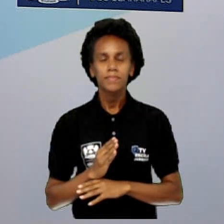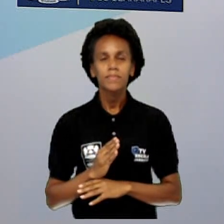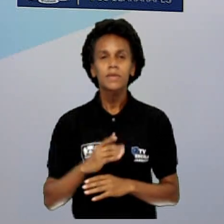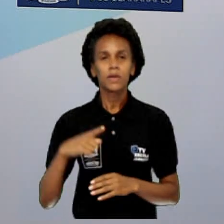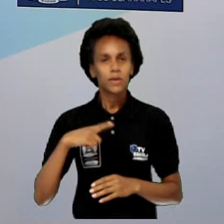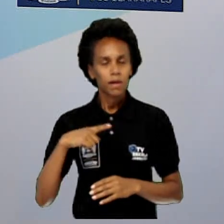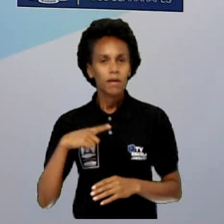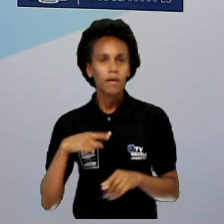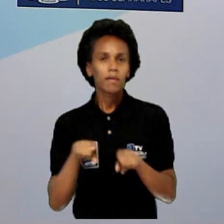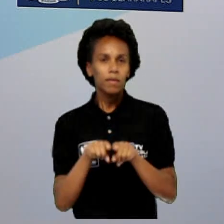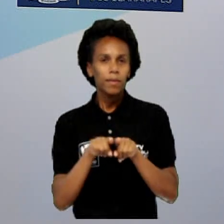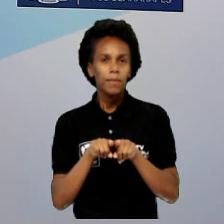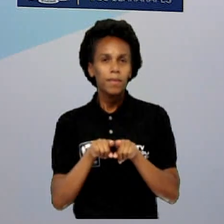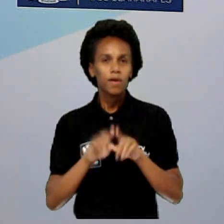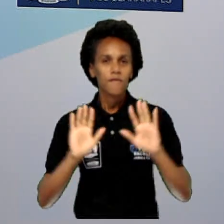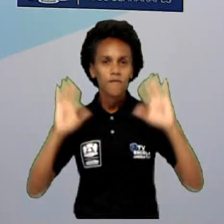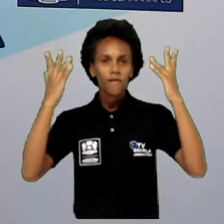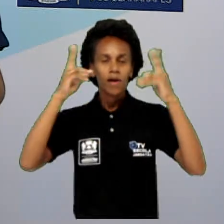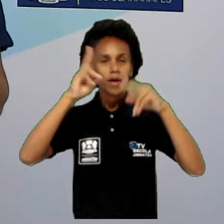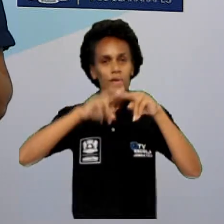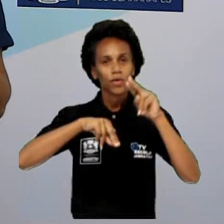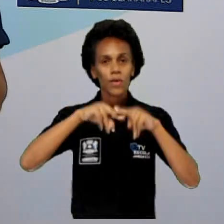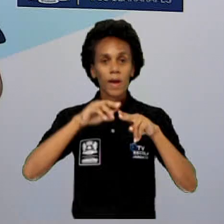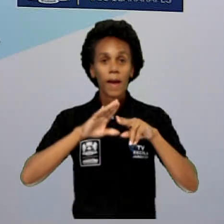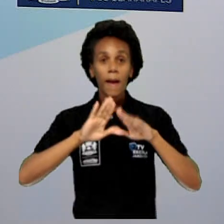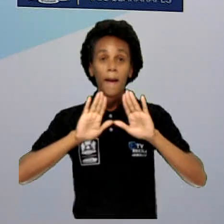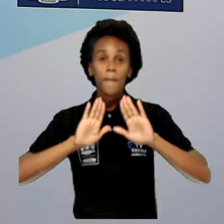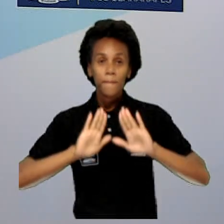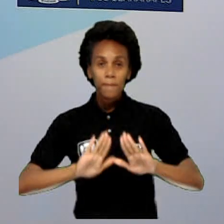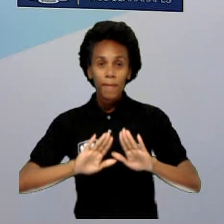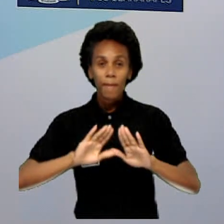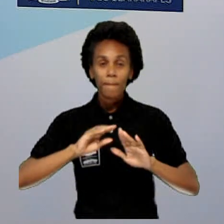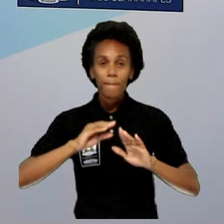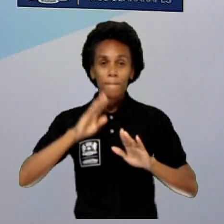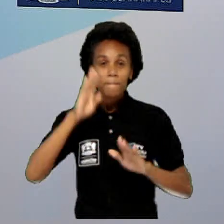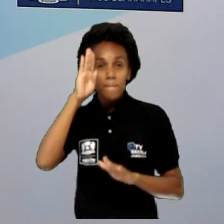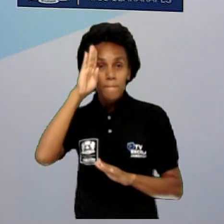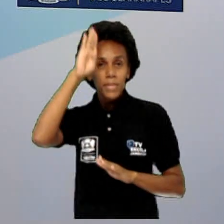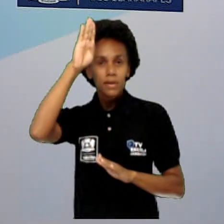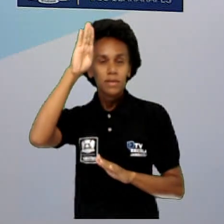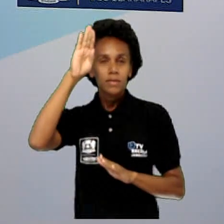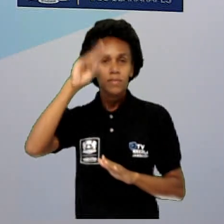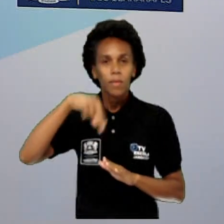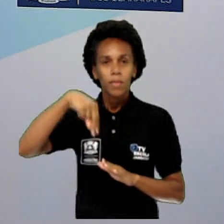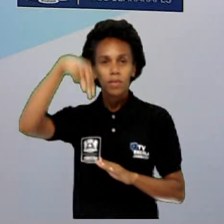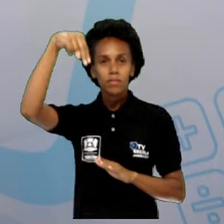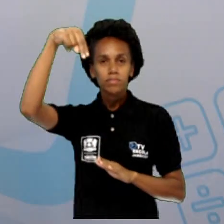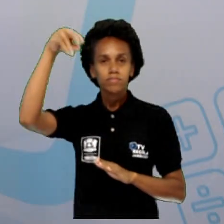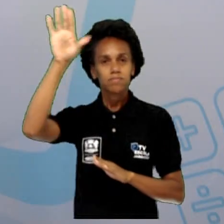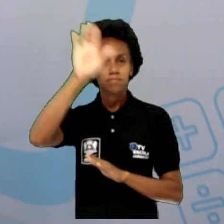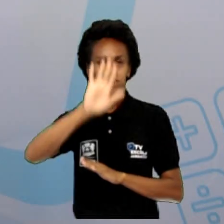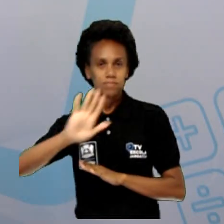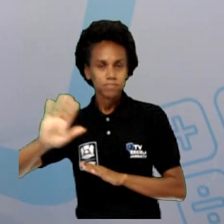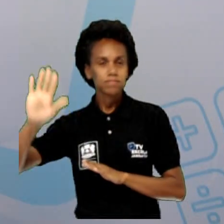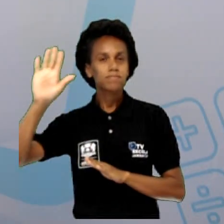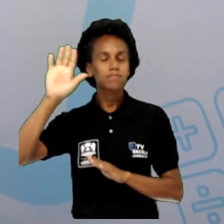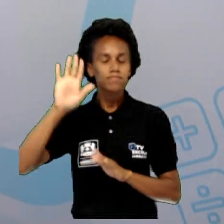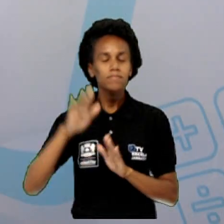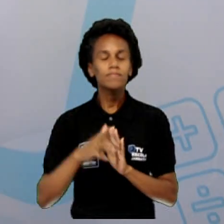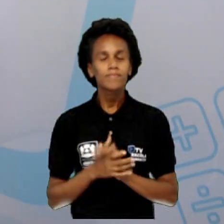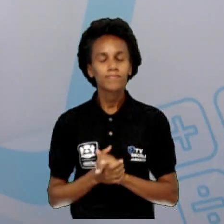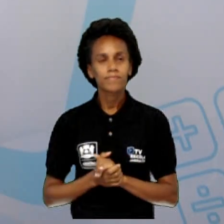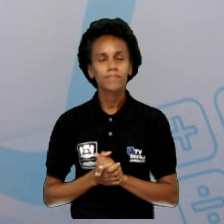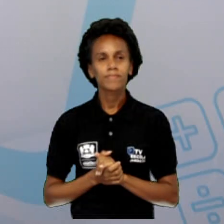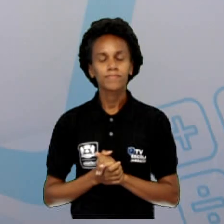estados, isso é bem vivo, é bem forte, né? E para o povo do campo, principalmente, tem a